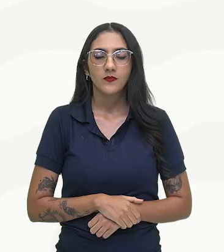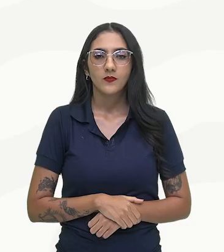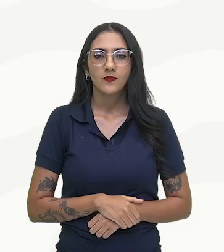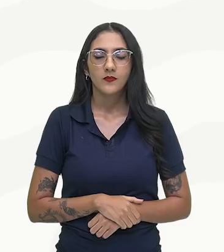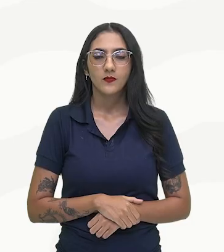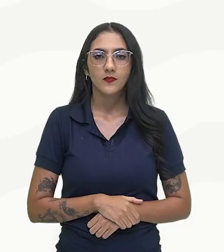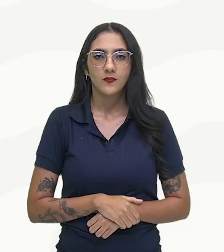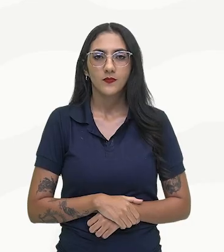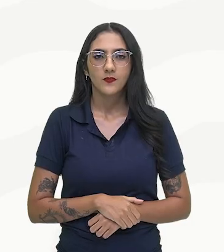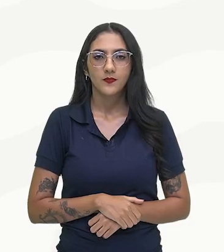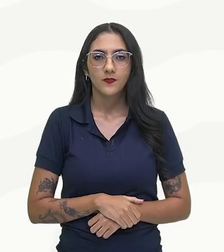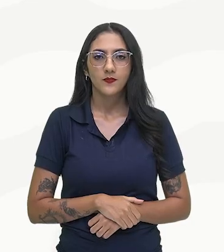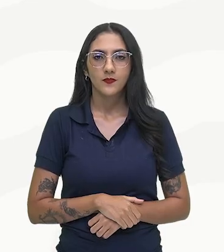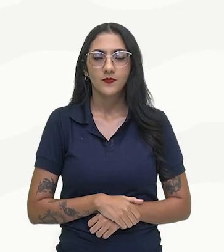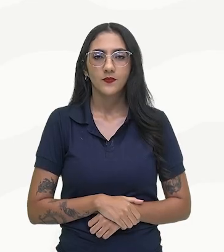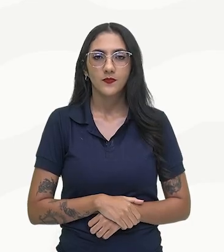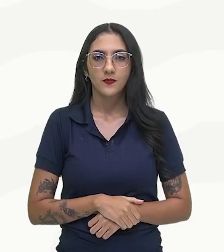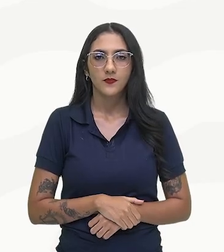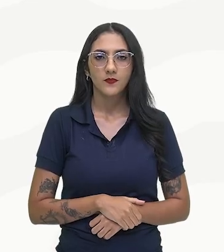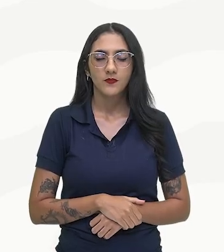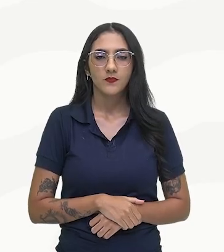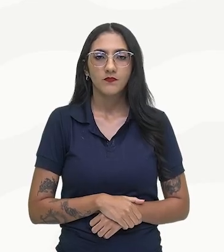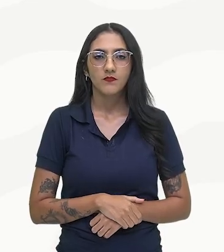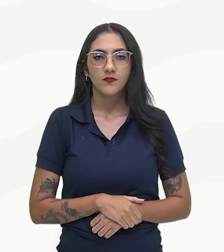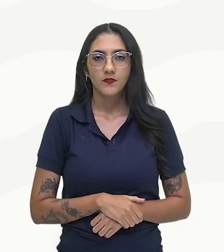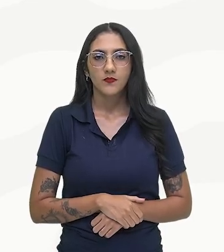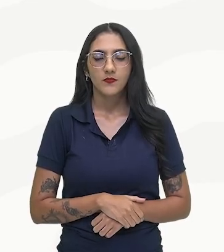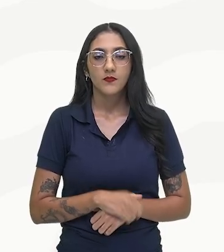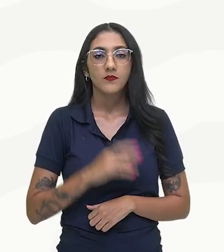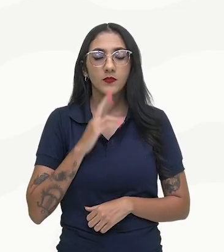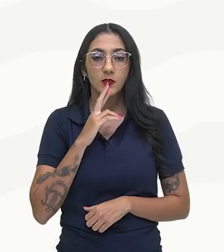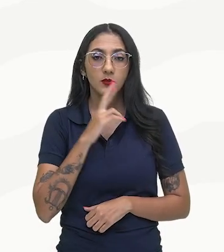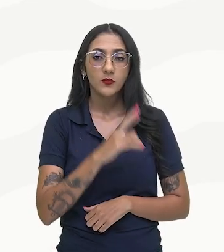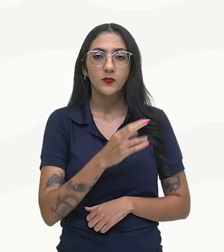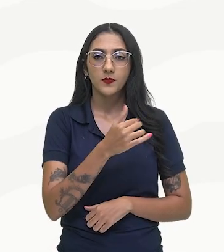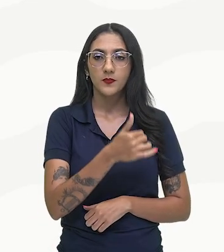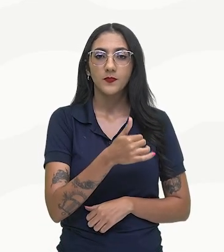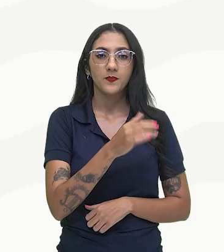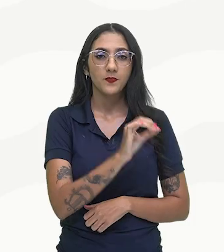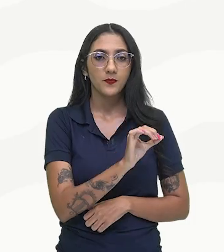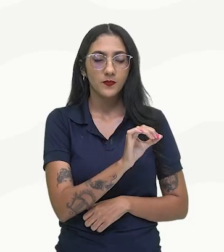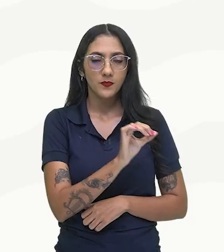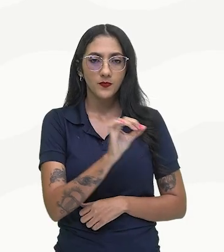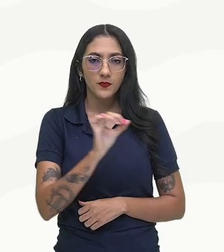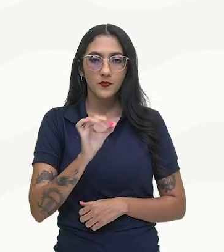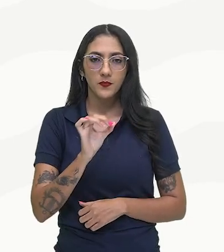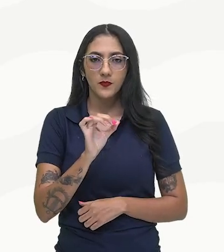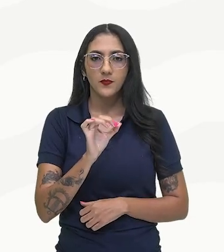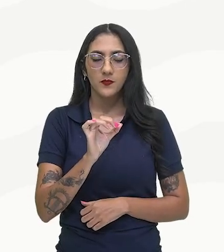ao quadrado, que é 10 vezes 10, é 100,